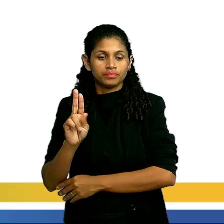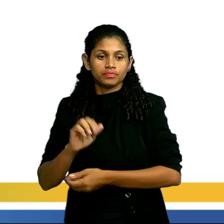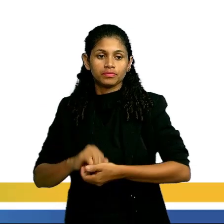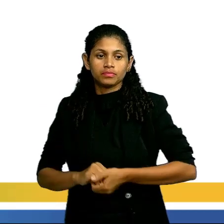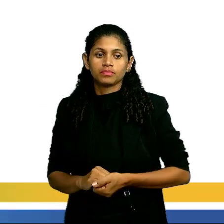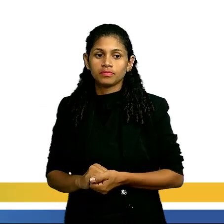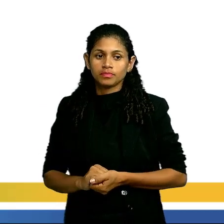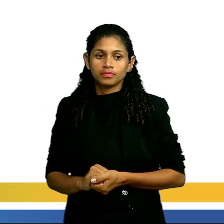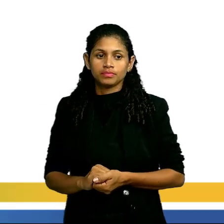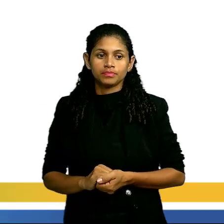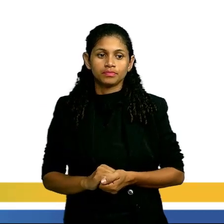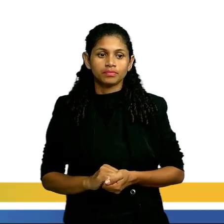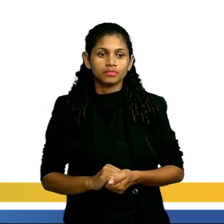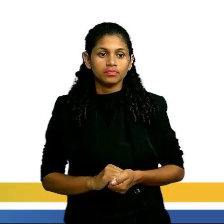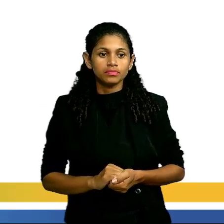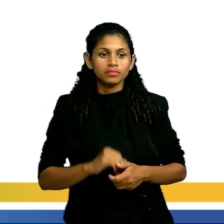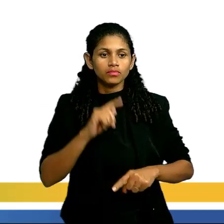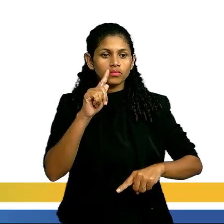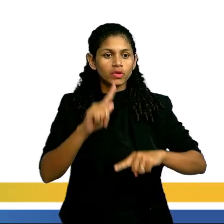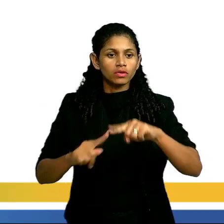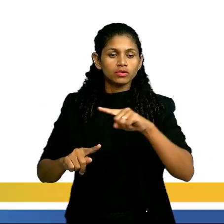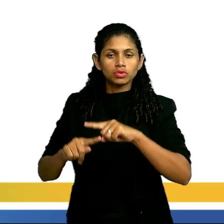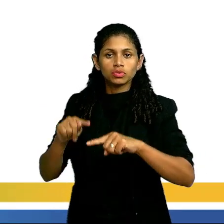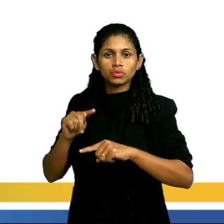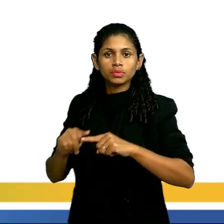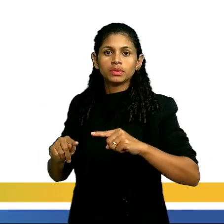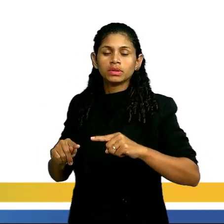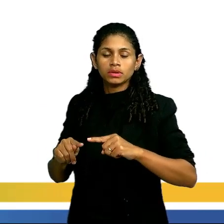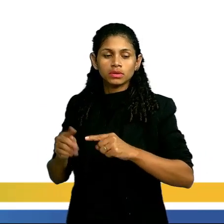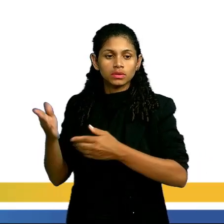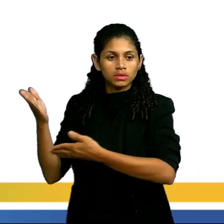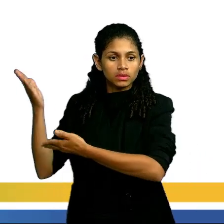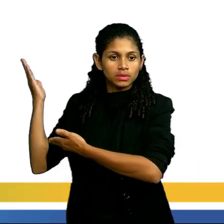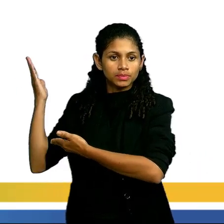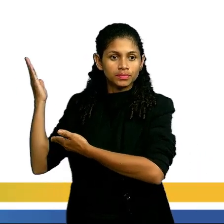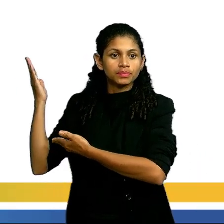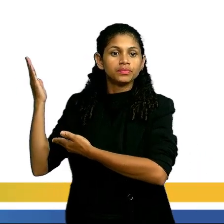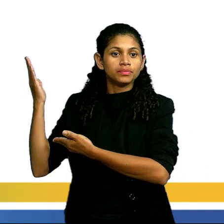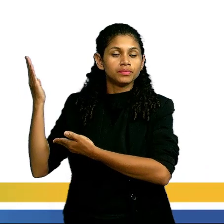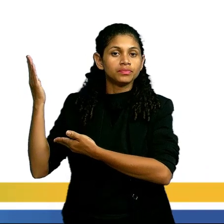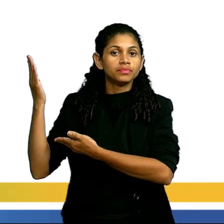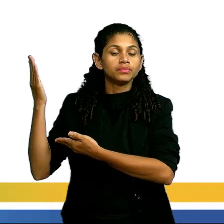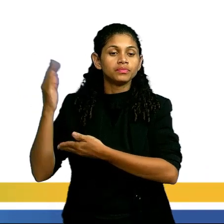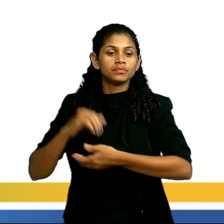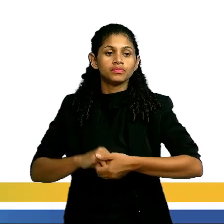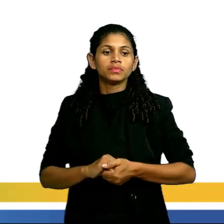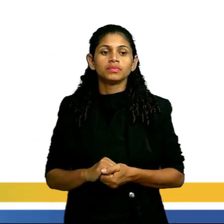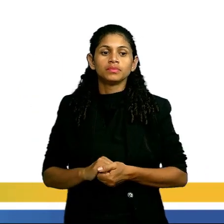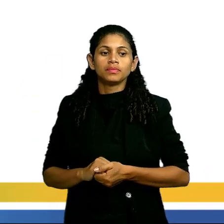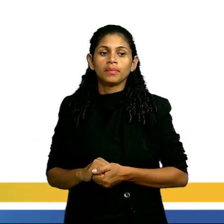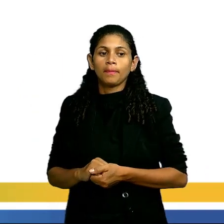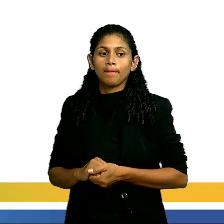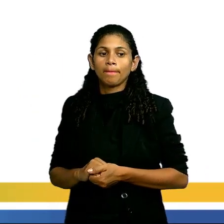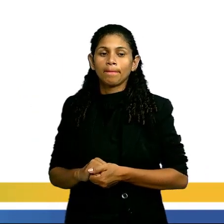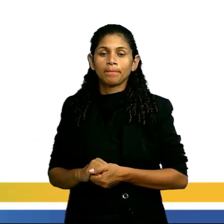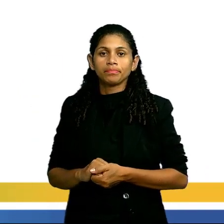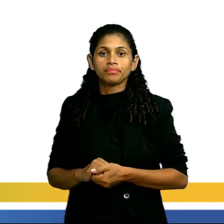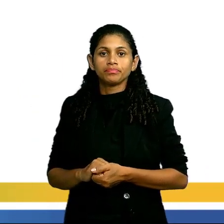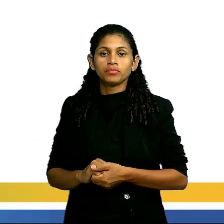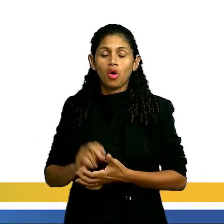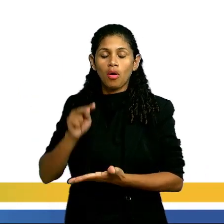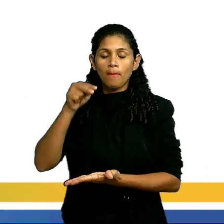aí. Instrumentos de medidas. Vejamos aí aquele rapaz ali, no primeiro momento, em cima